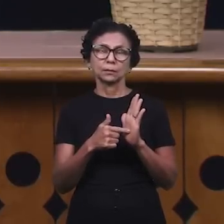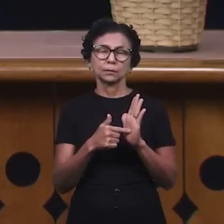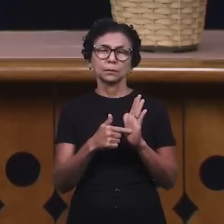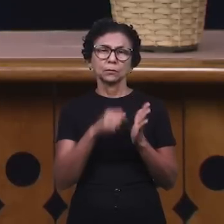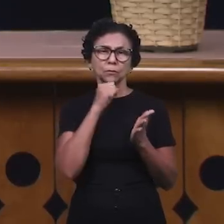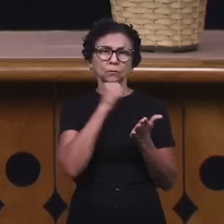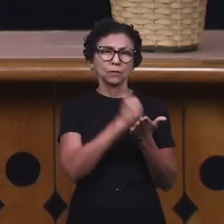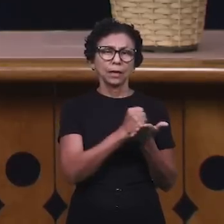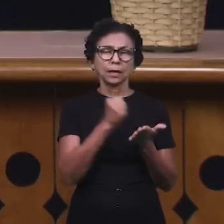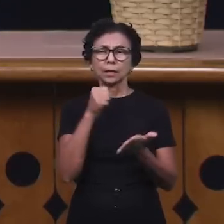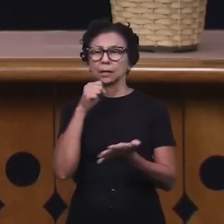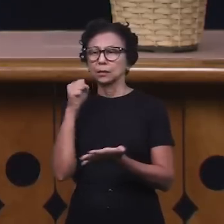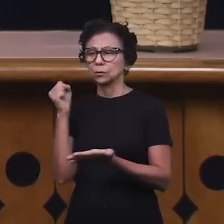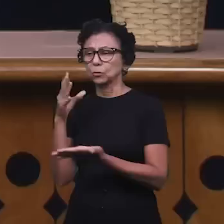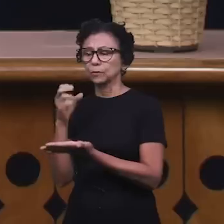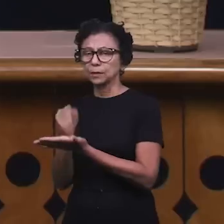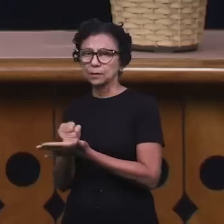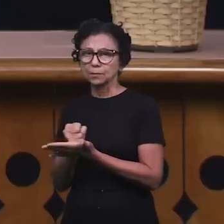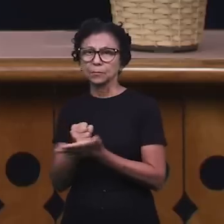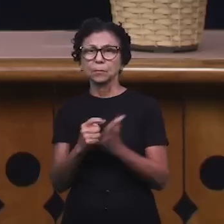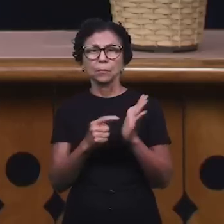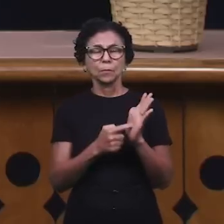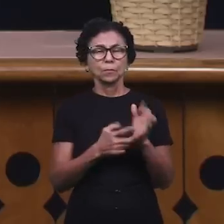deste Salvador.